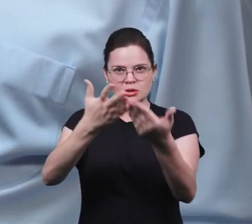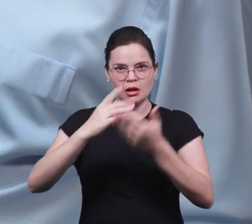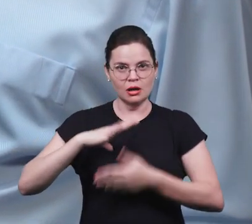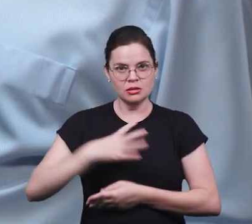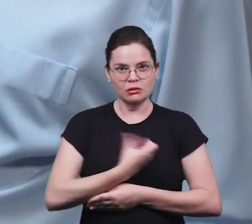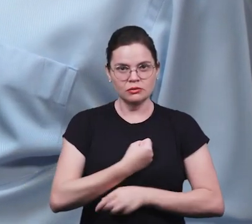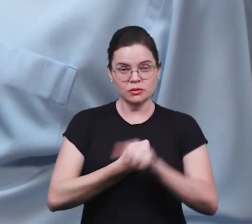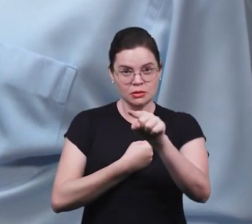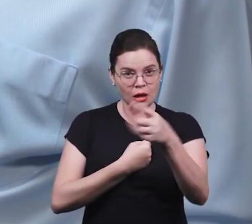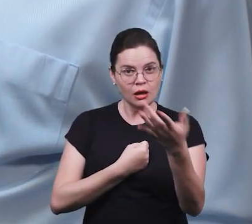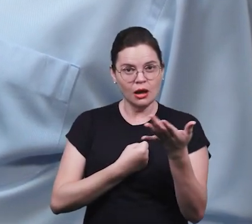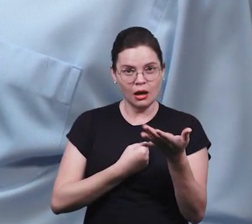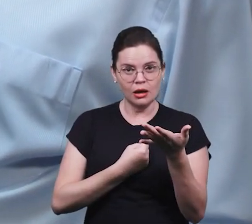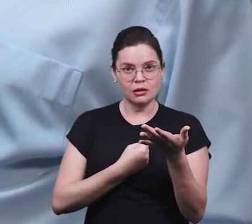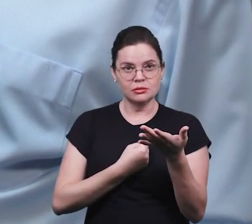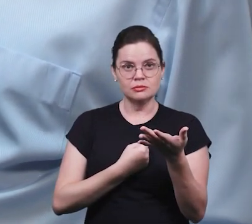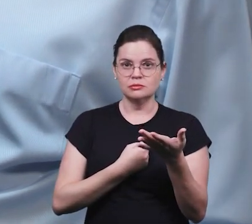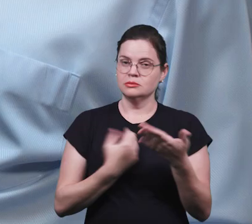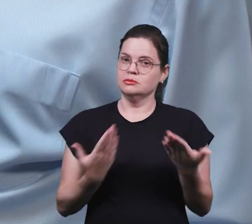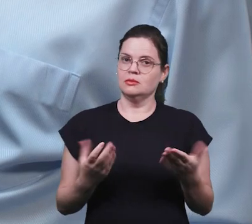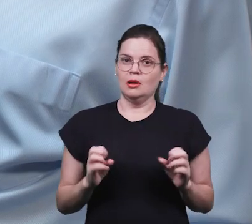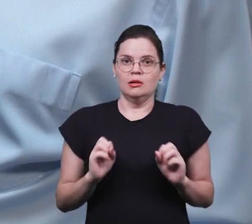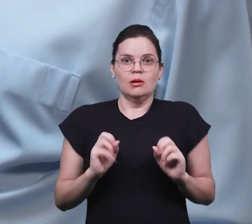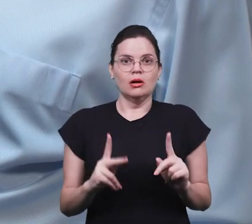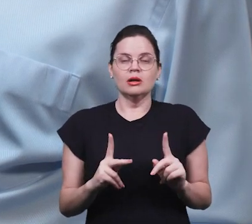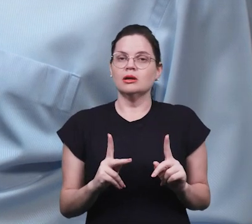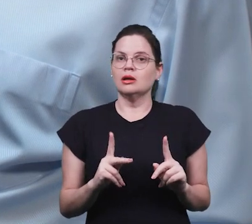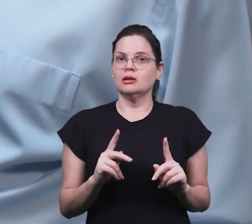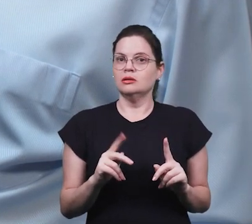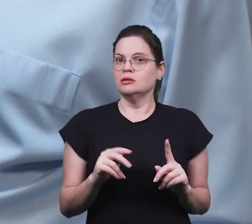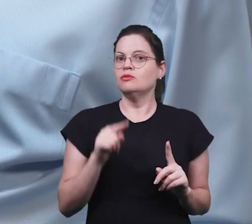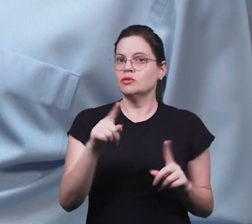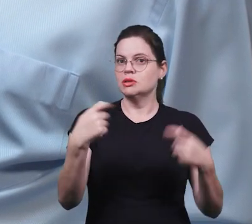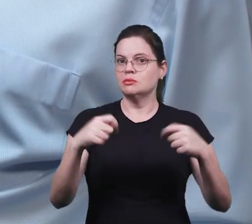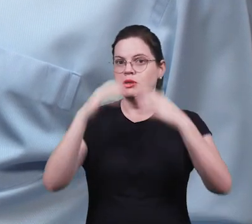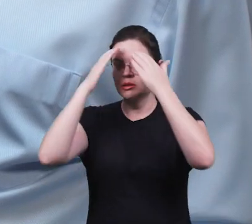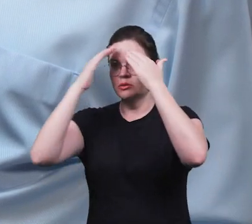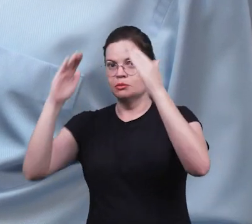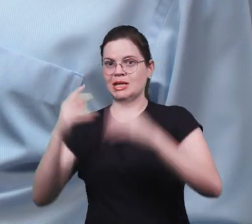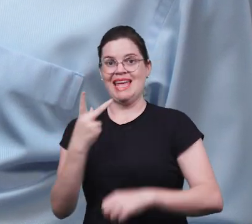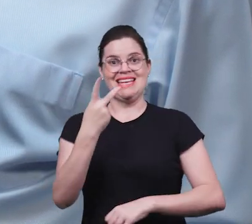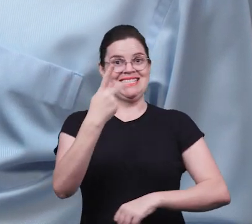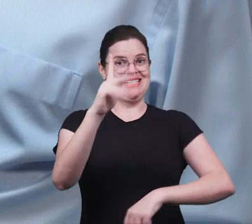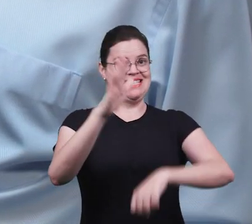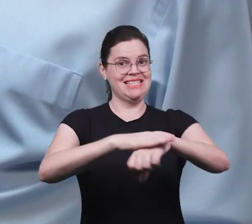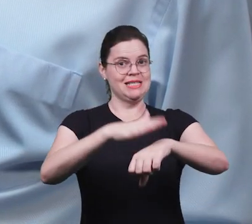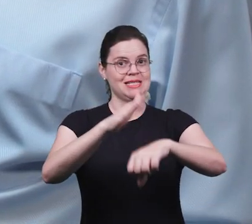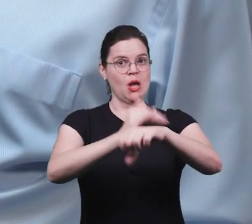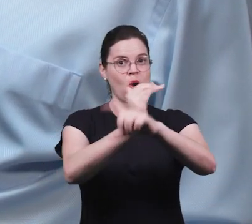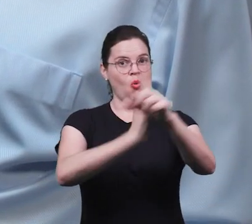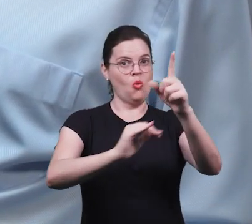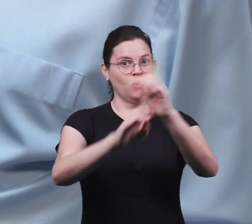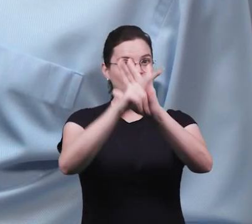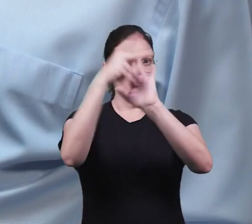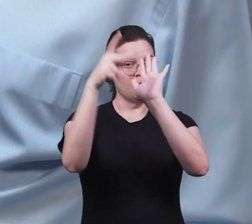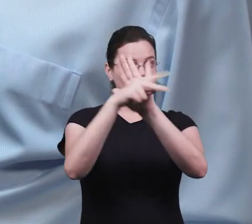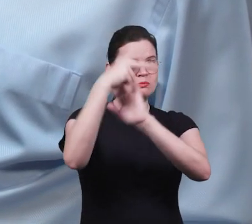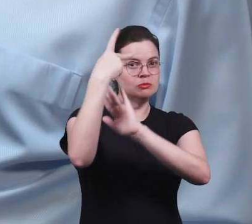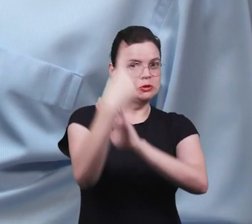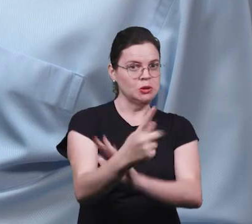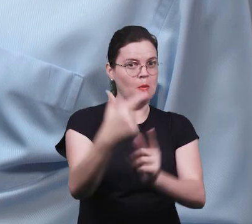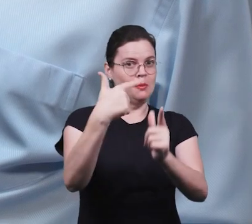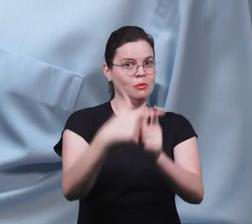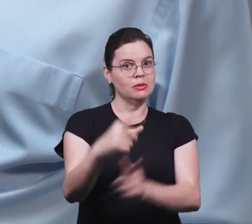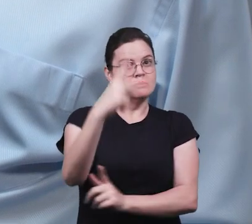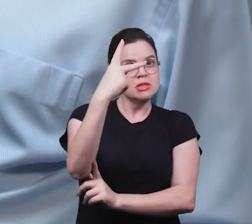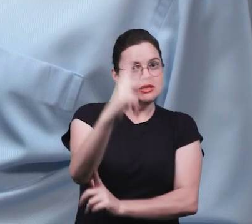salvação? Você quer fazer um culto, você faz o que você quiser. O seu culto. Mas o culto que agrada a Deus é o culto que ele estabeleceu. O